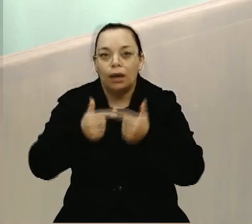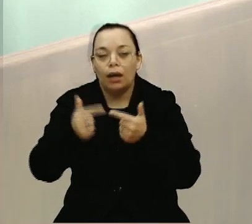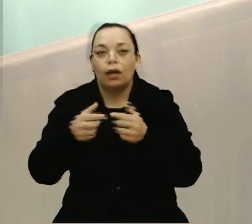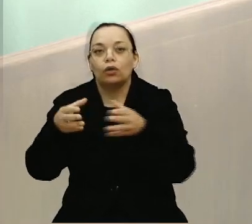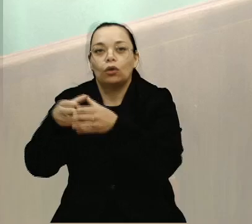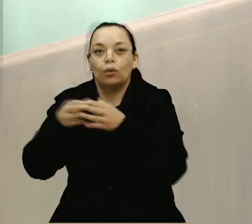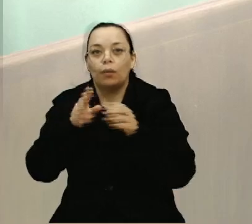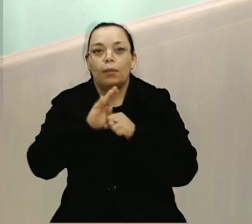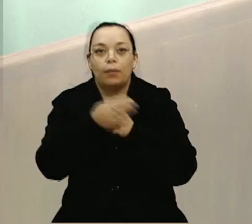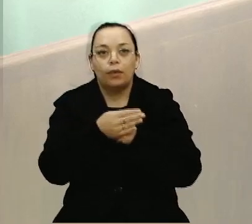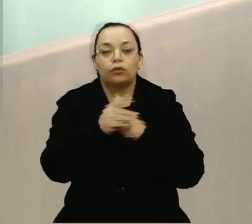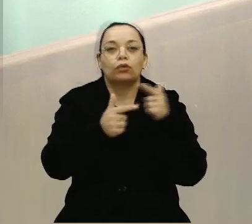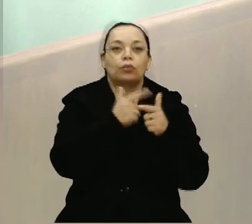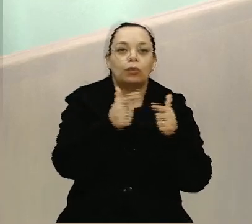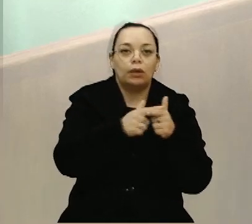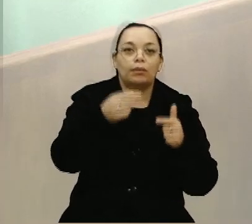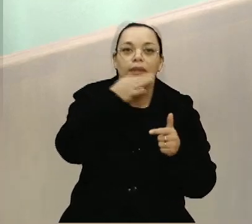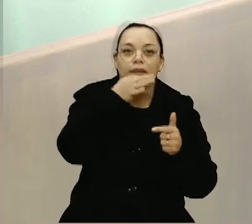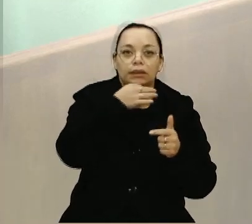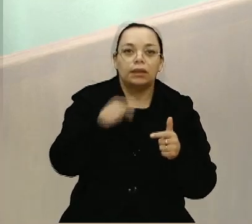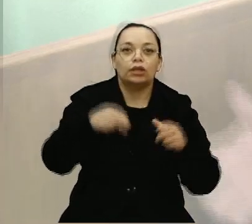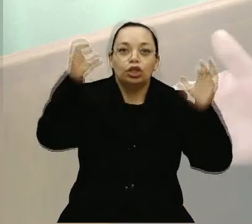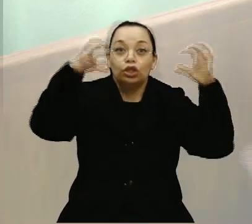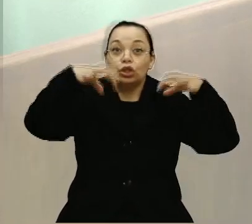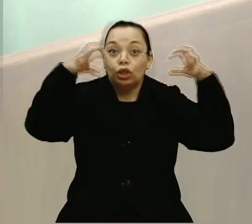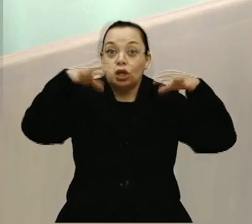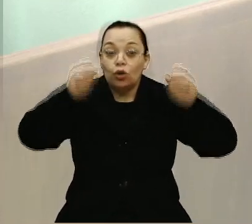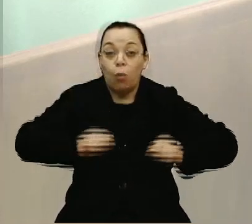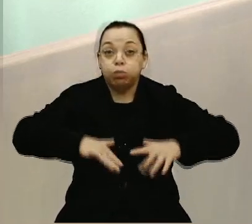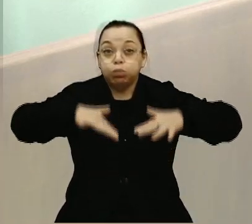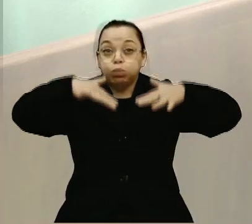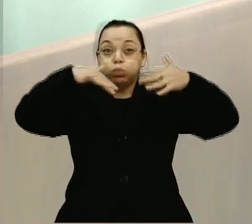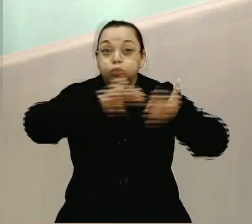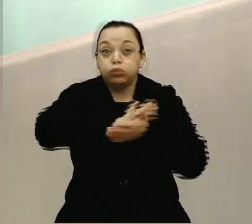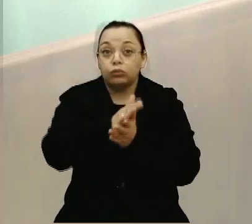resolver o problema do saneamento da nossa cidade que a chuva destruiu. Obrigado. Obrigado.